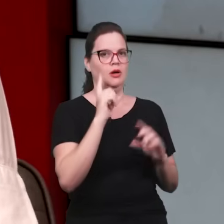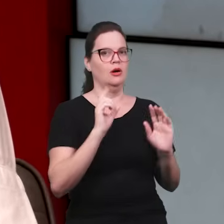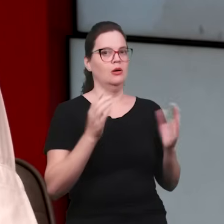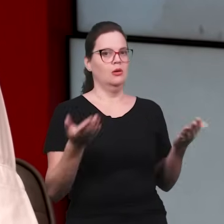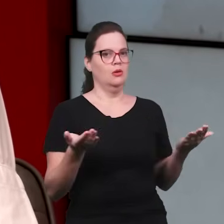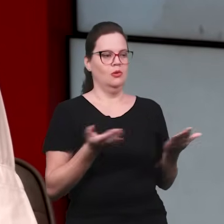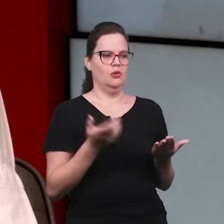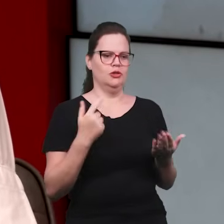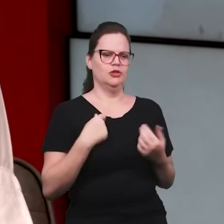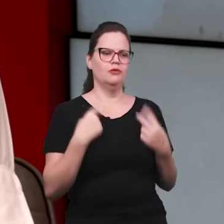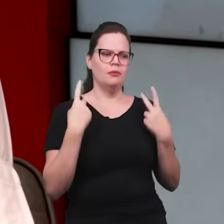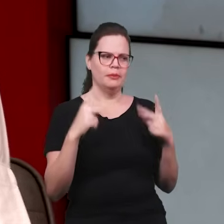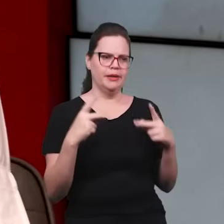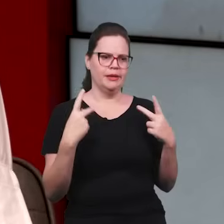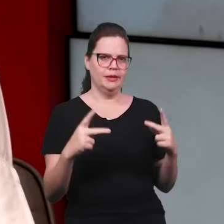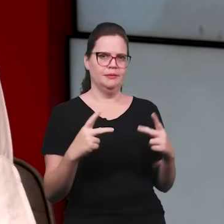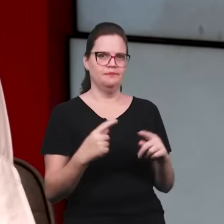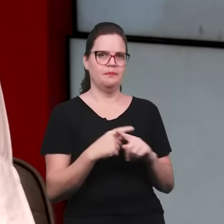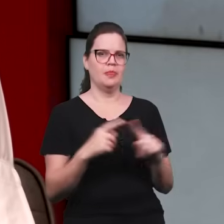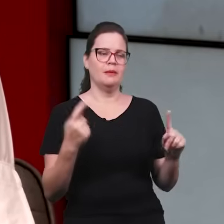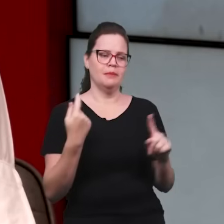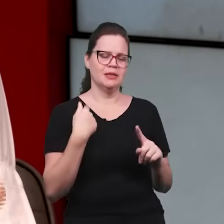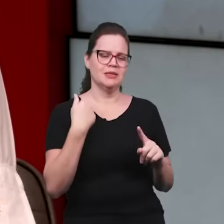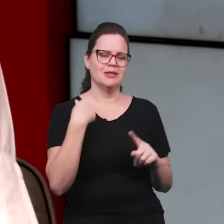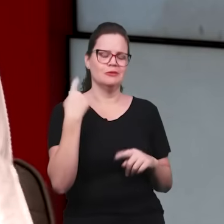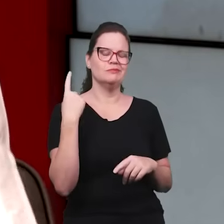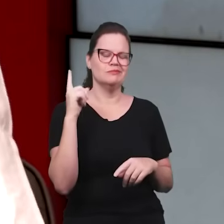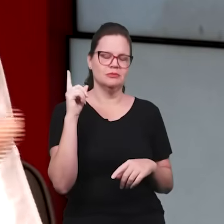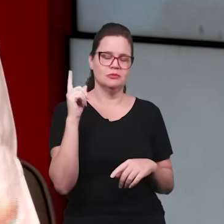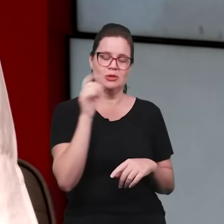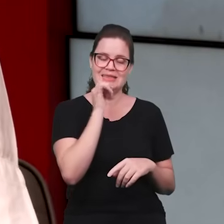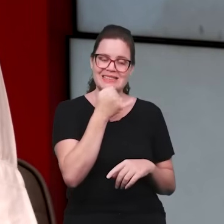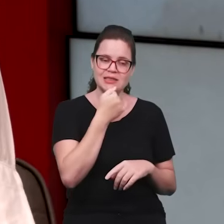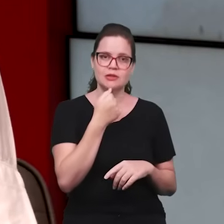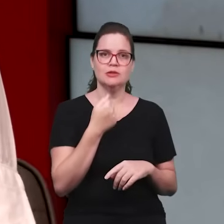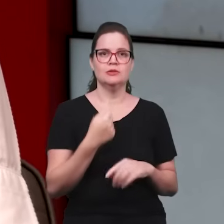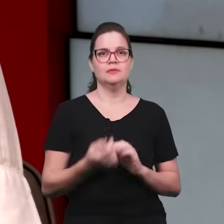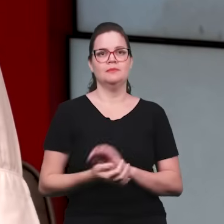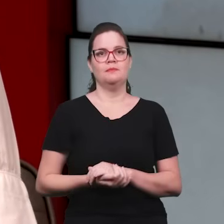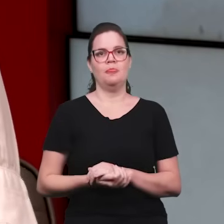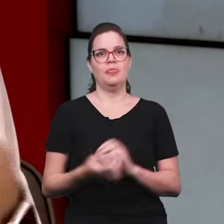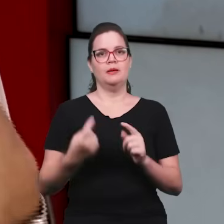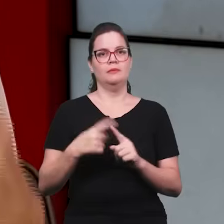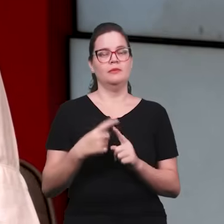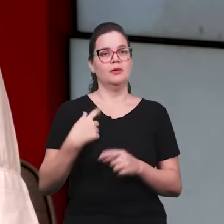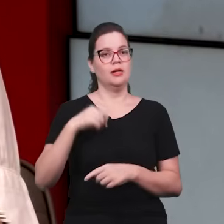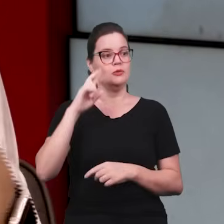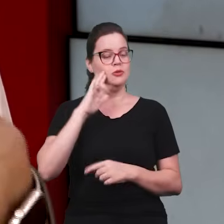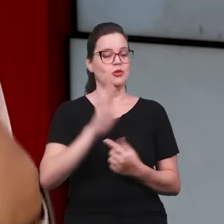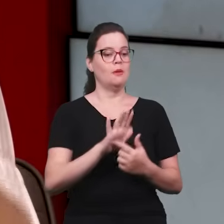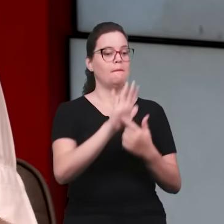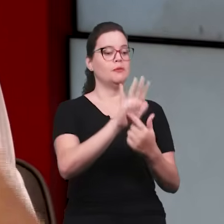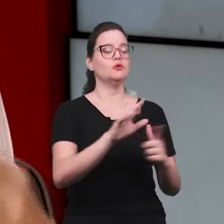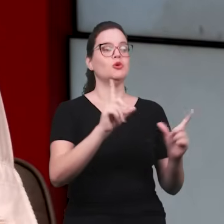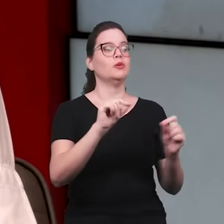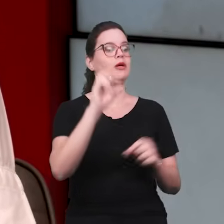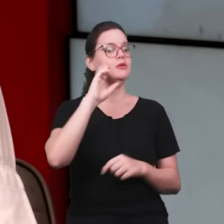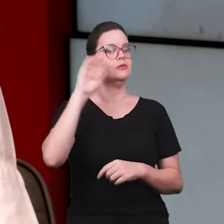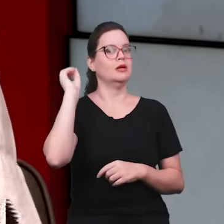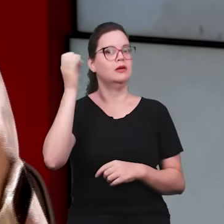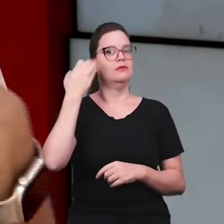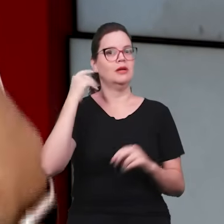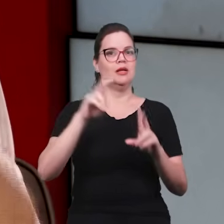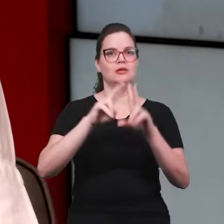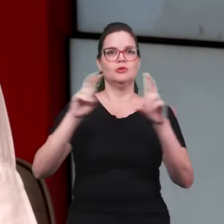muito triste com aquela situação. E olha o que o Senhor mostrou ainda para pregar nessa noite. E aí a direção do culto era para falar sobre